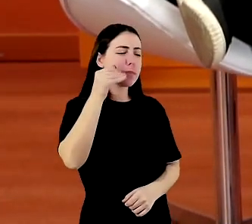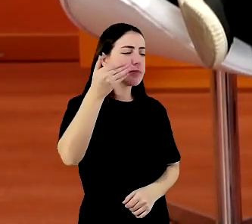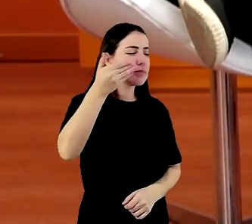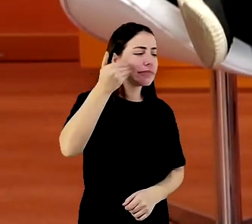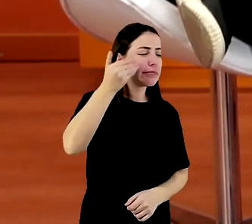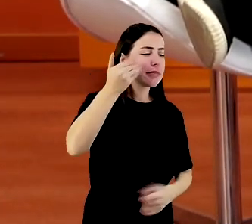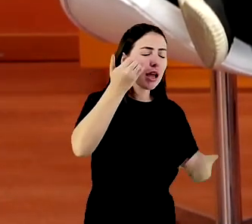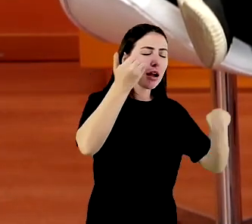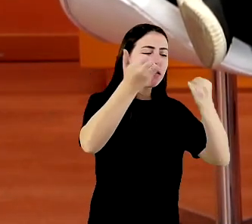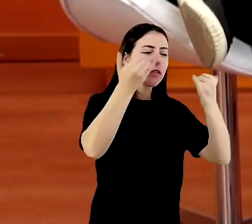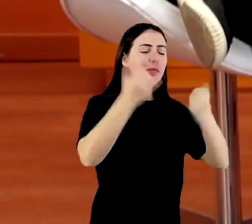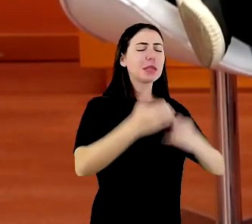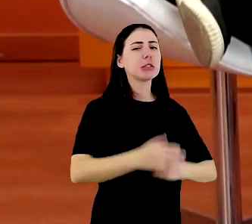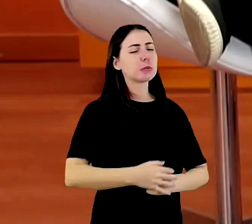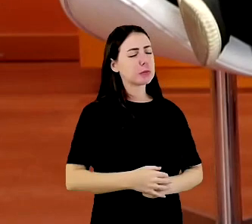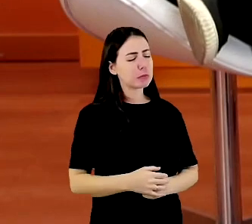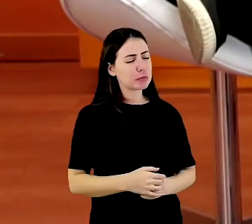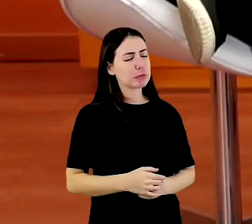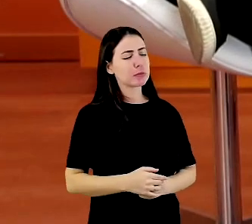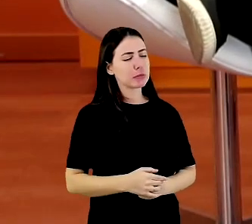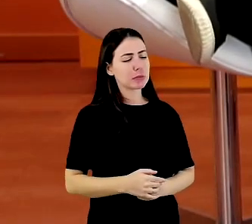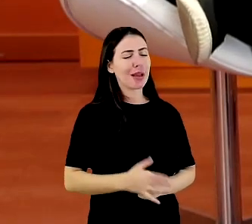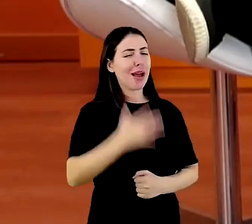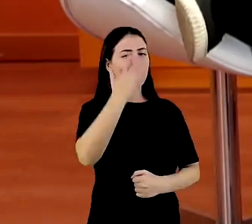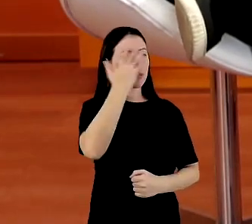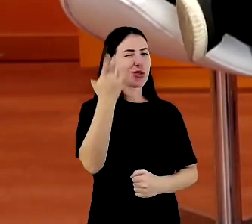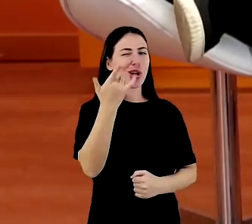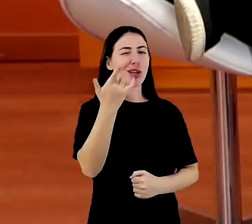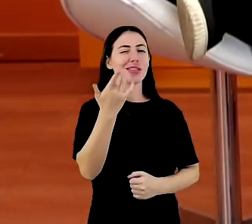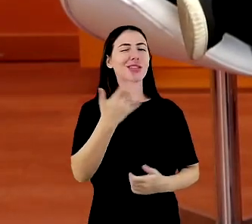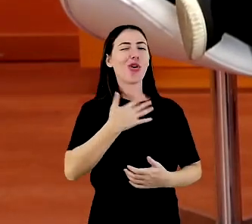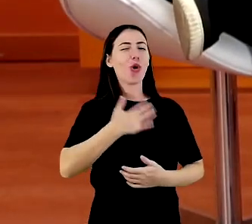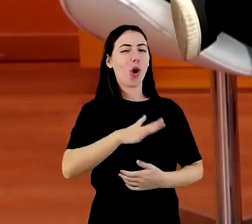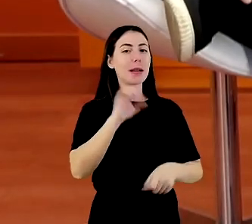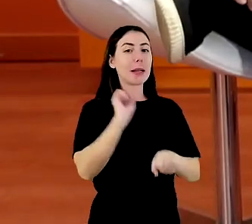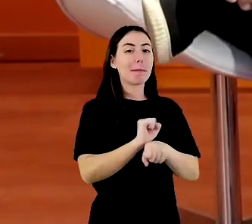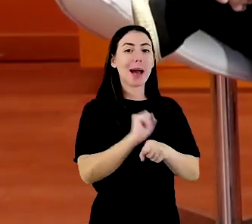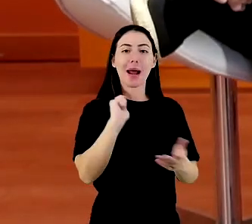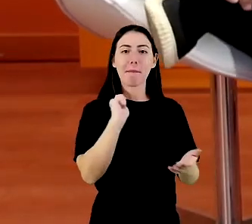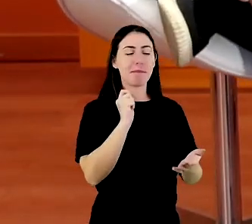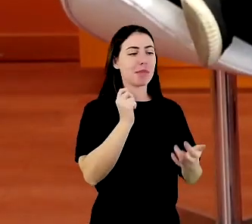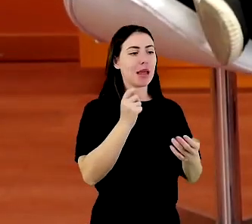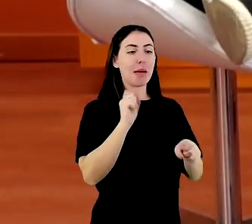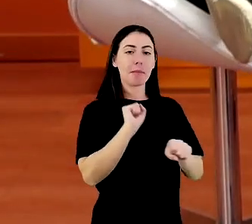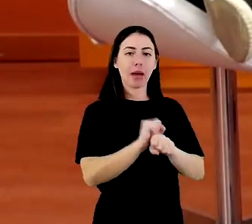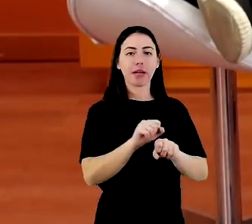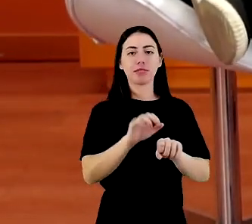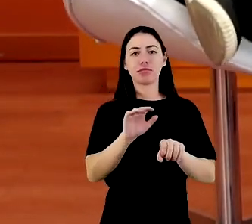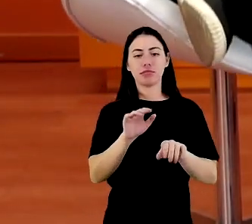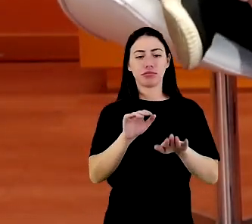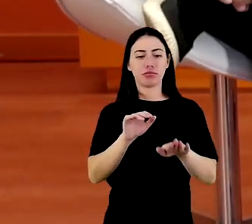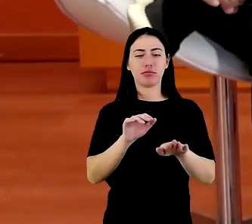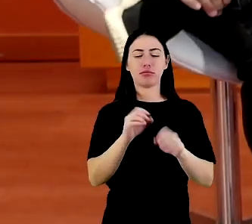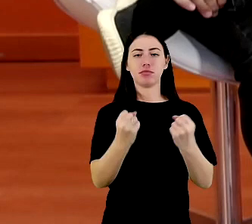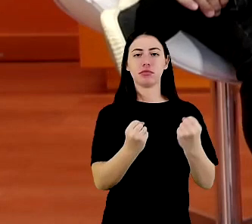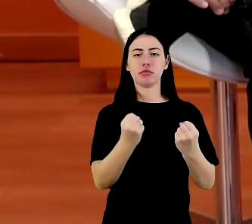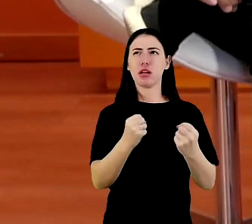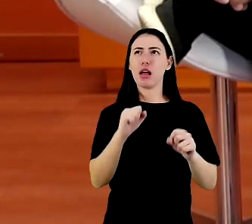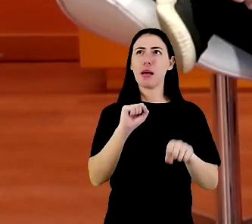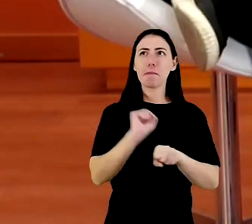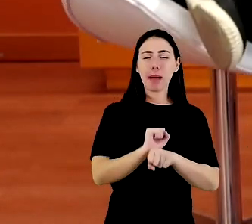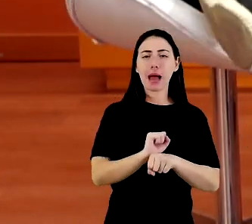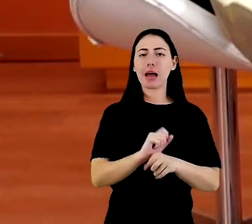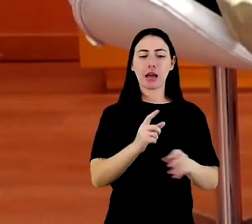super mais eficiente que o custo, mais eficiente que o Sem Parar, que foi o lançamento do Shellbox, que é um sucesso absoluto aí do ponto de vista